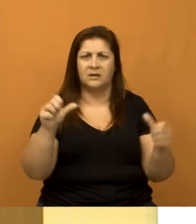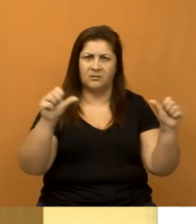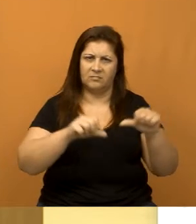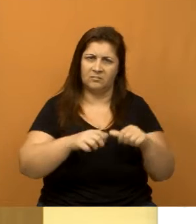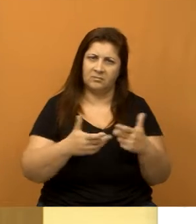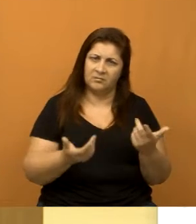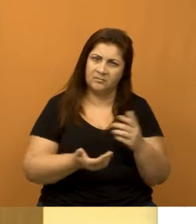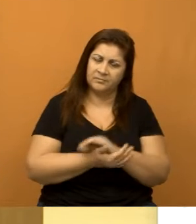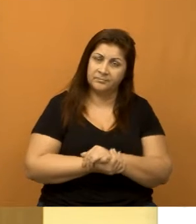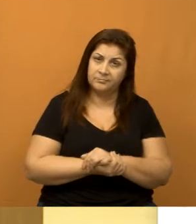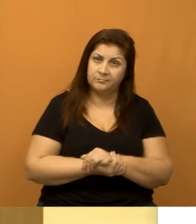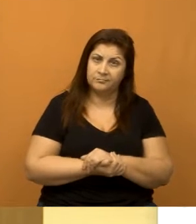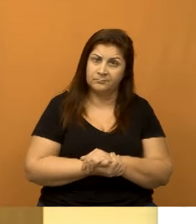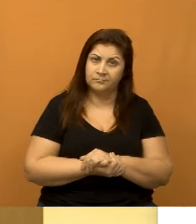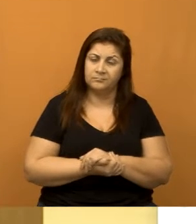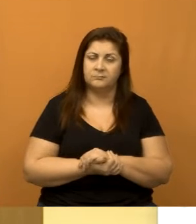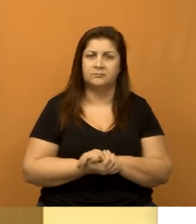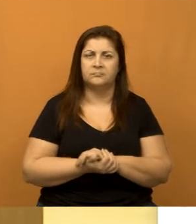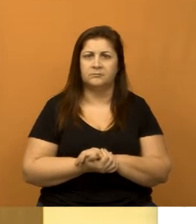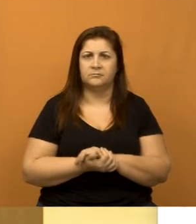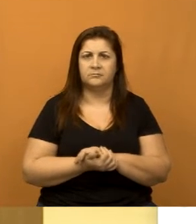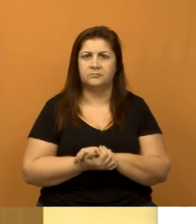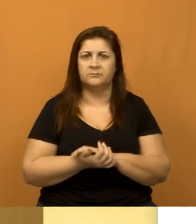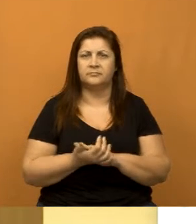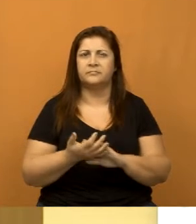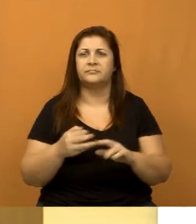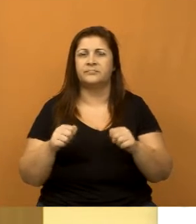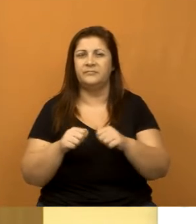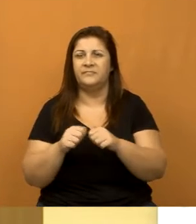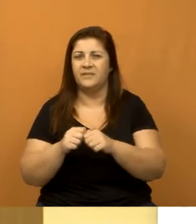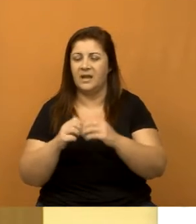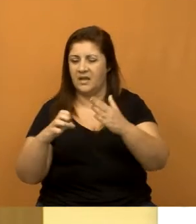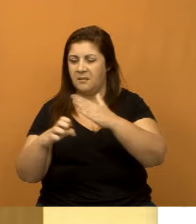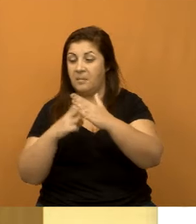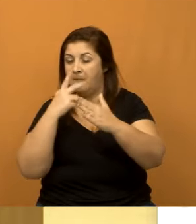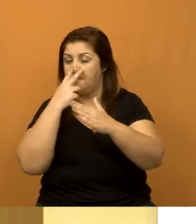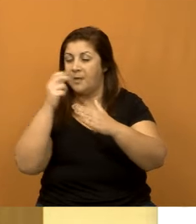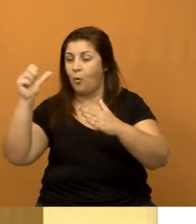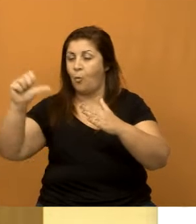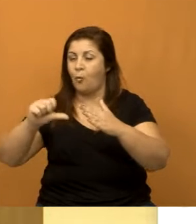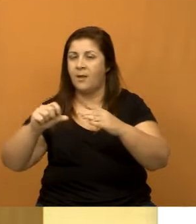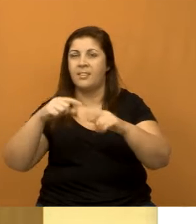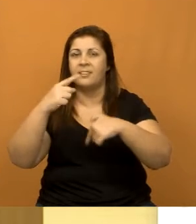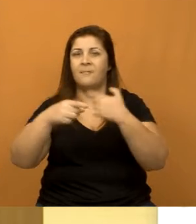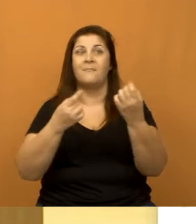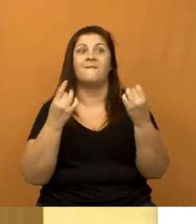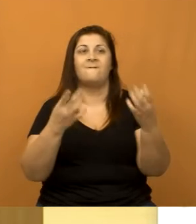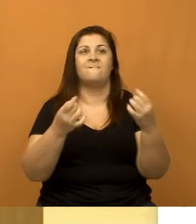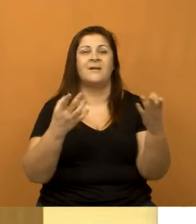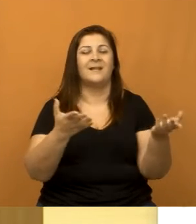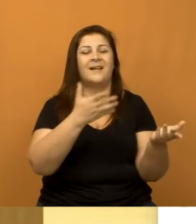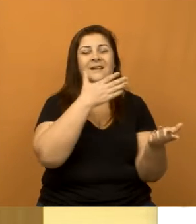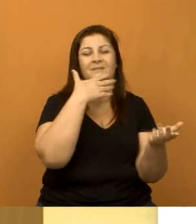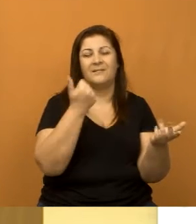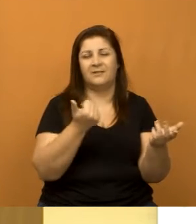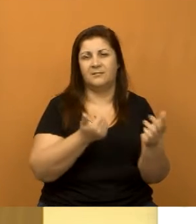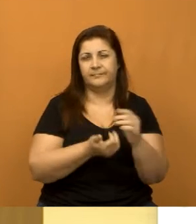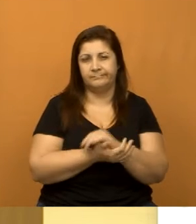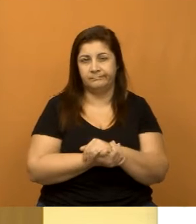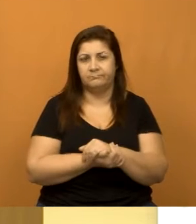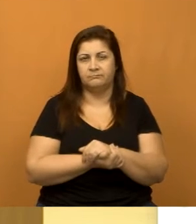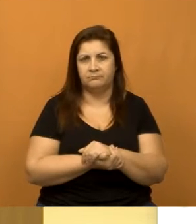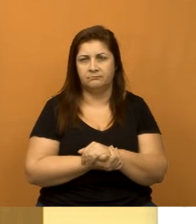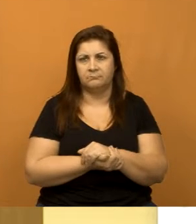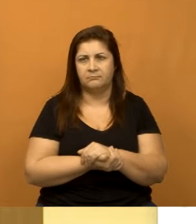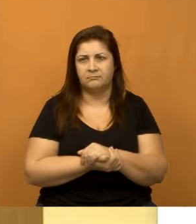de precarizar as empresas públicas para depois justificar essa privatização. Então essa é uma